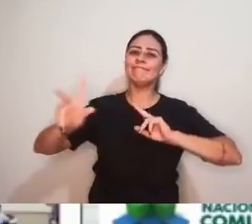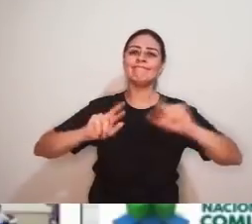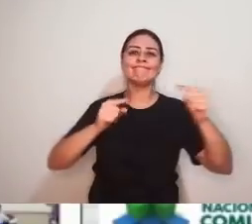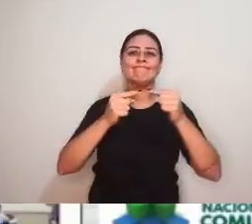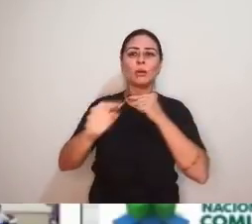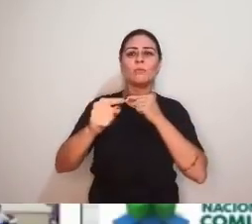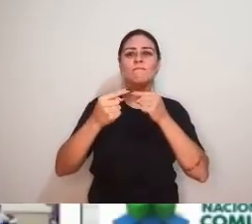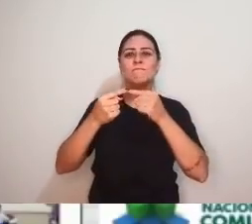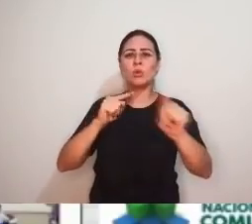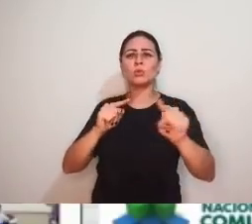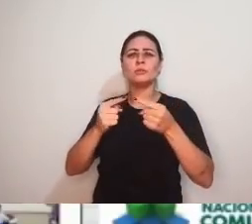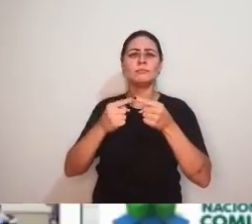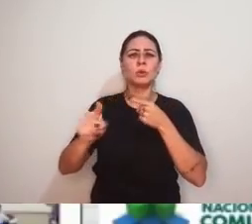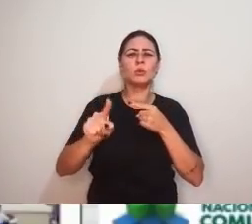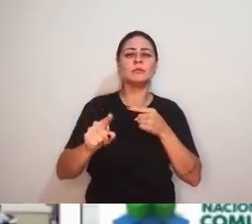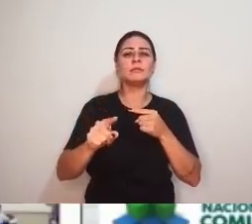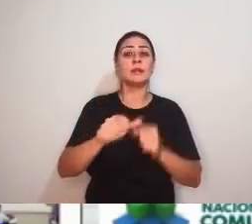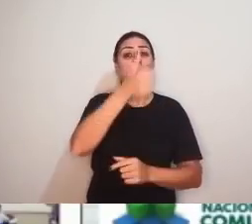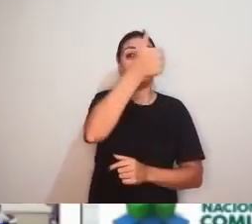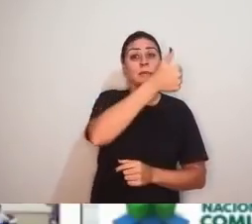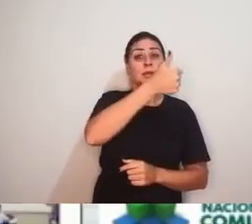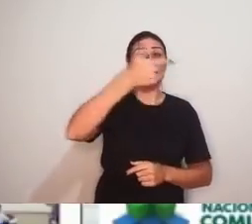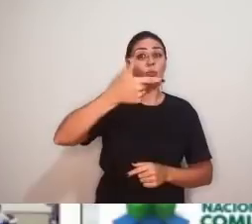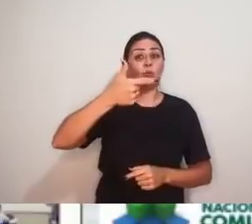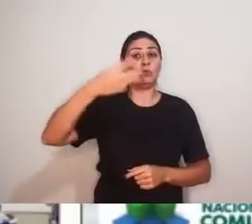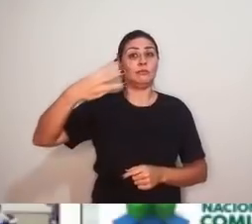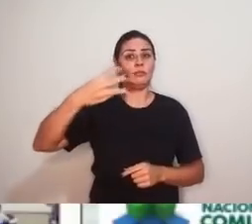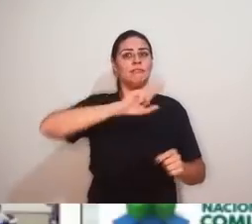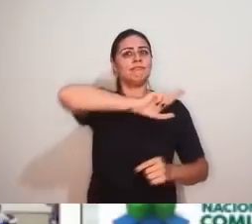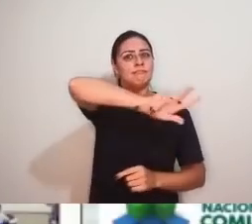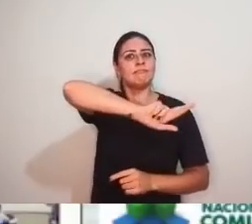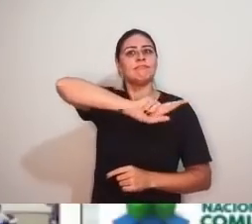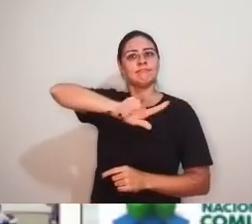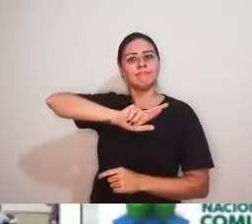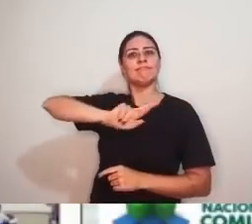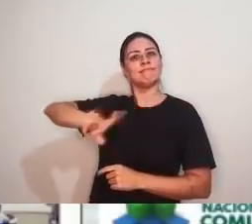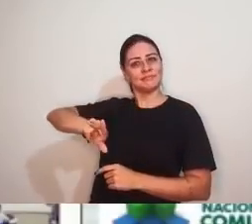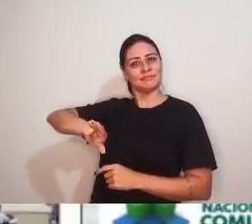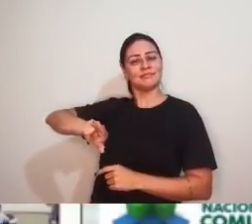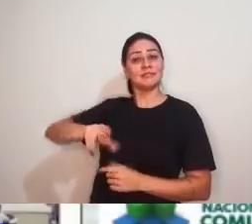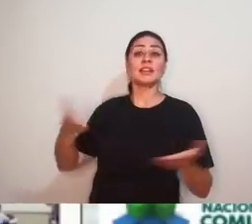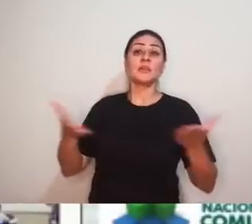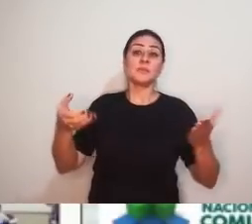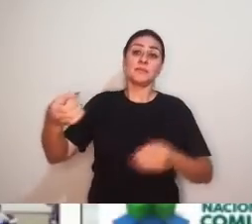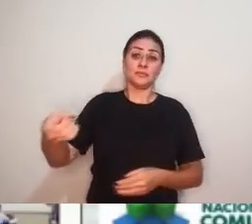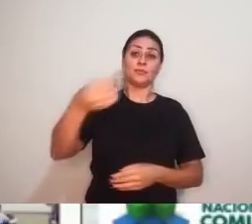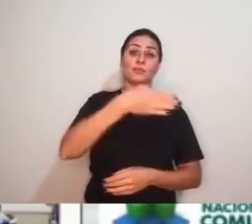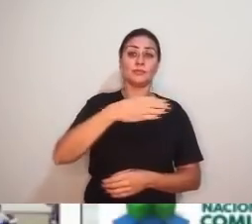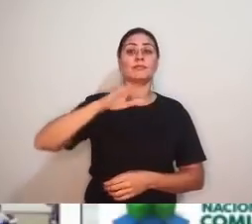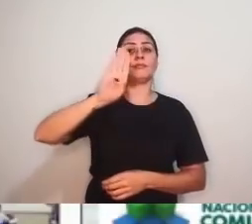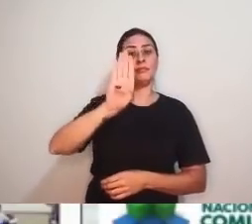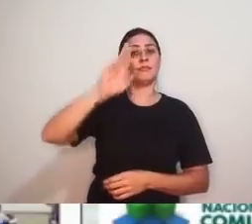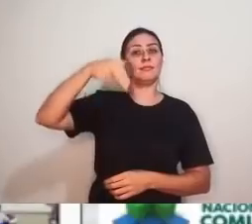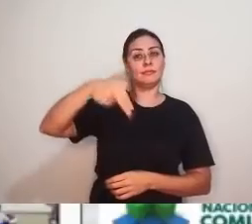de contradições, né, que se somam já às contradições da segunda e da primeira LDB. E hoje, então, com a